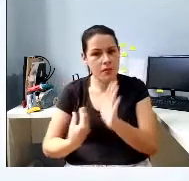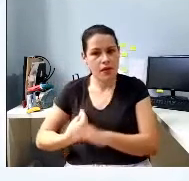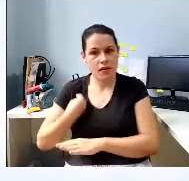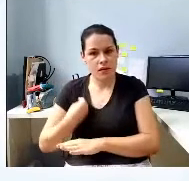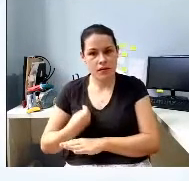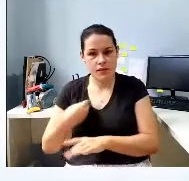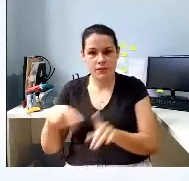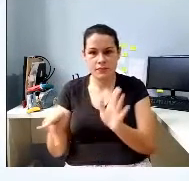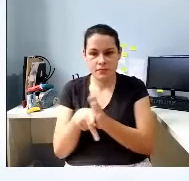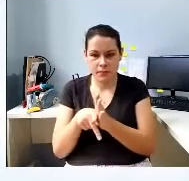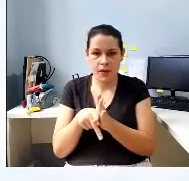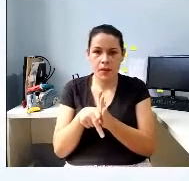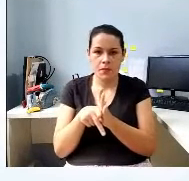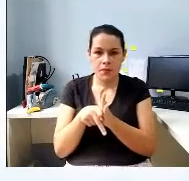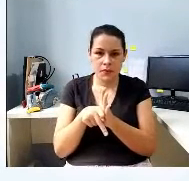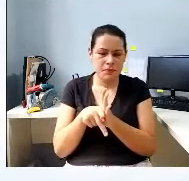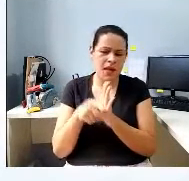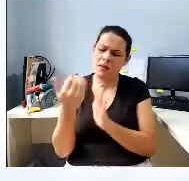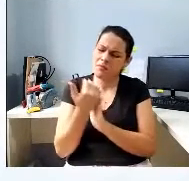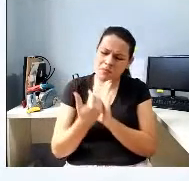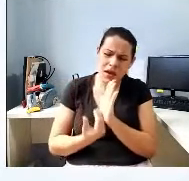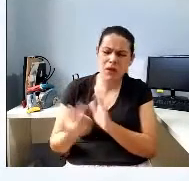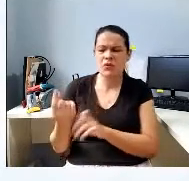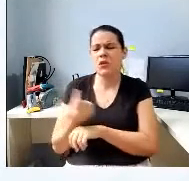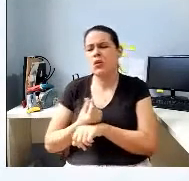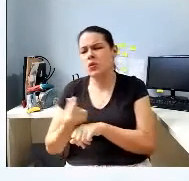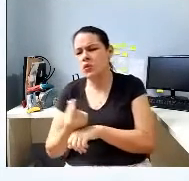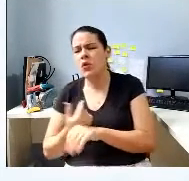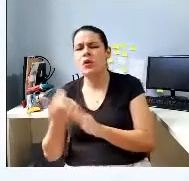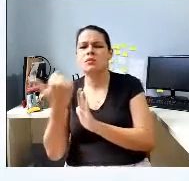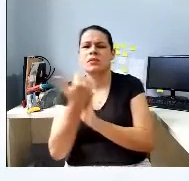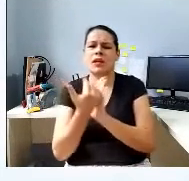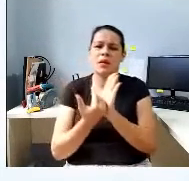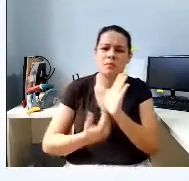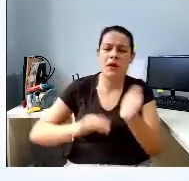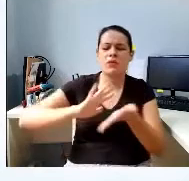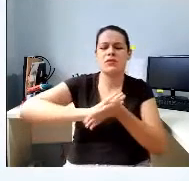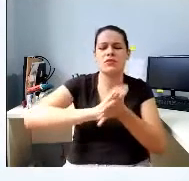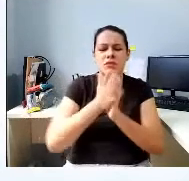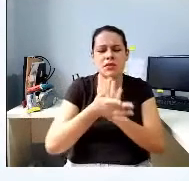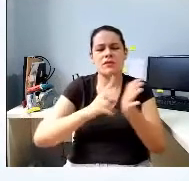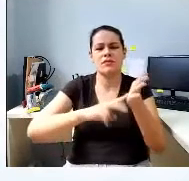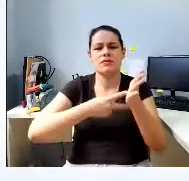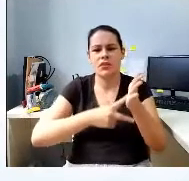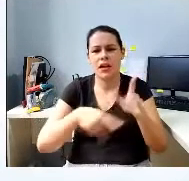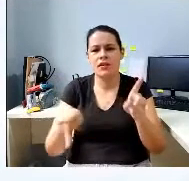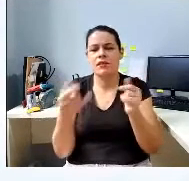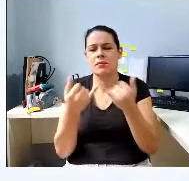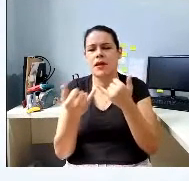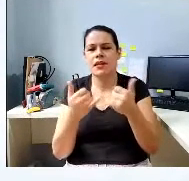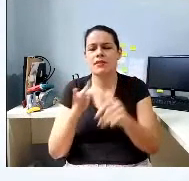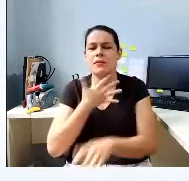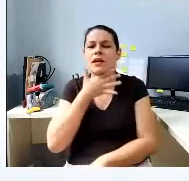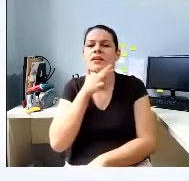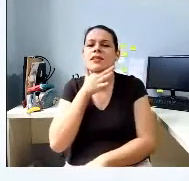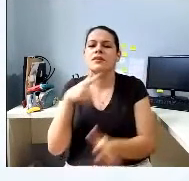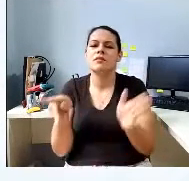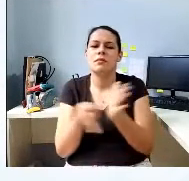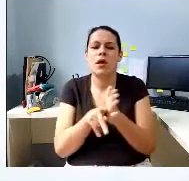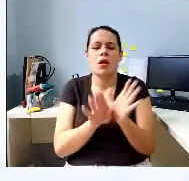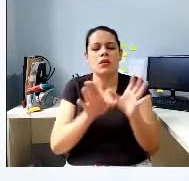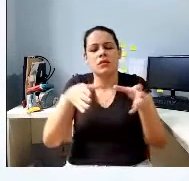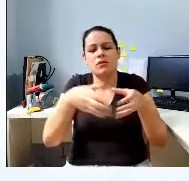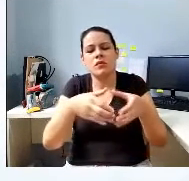ataque a pauta econômica, a pauta de ataque aos sindicatos, essa criminalização do movimento sindical